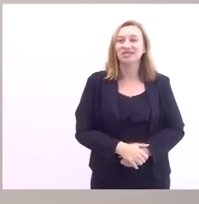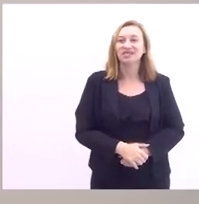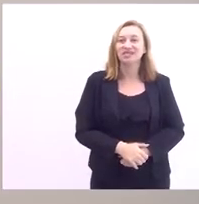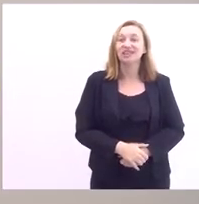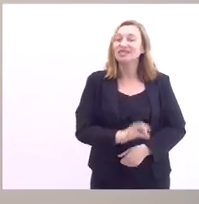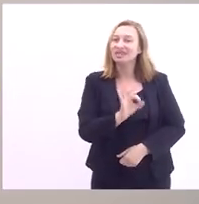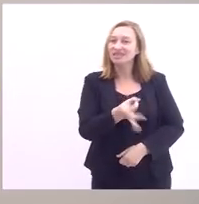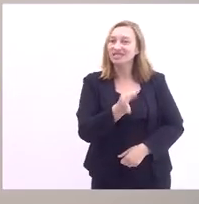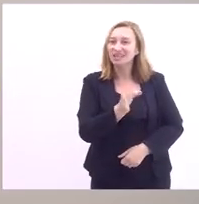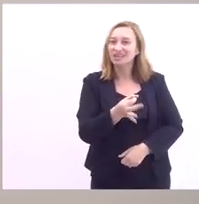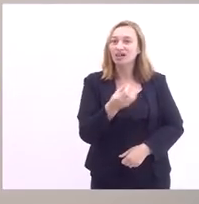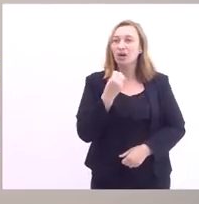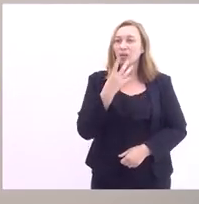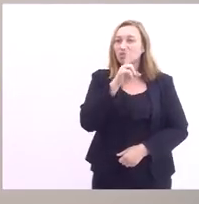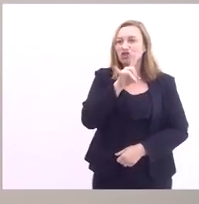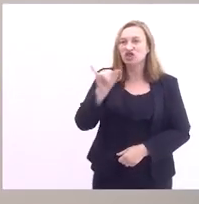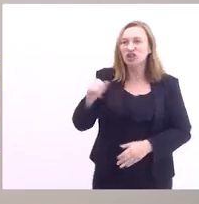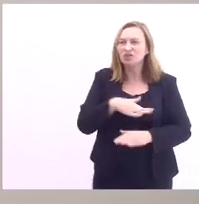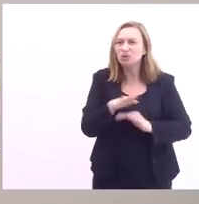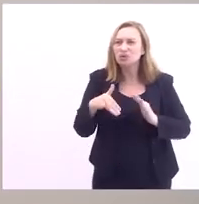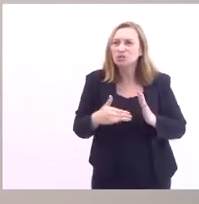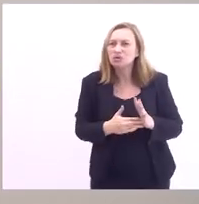Com certeza. Bom dia a todos.